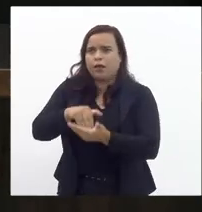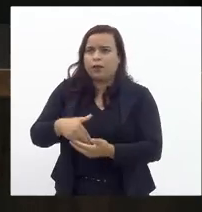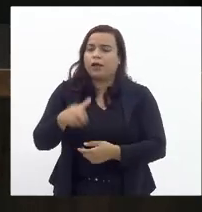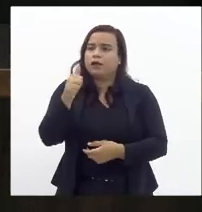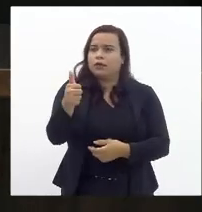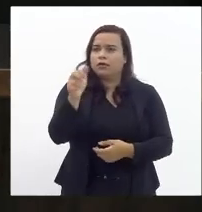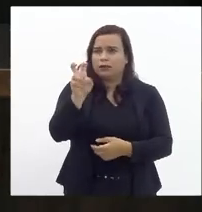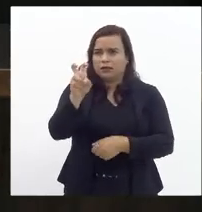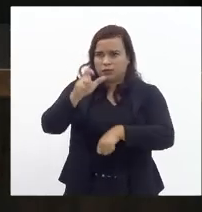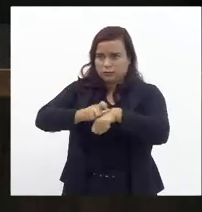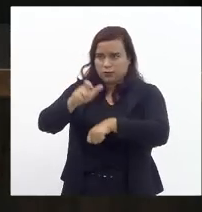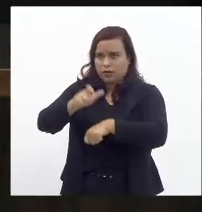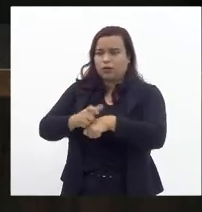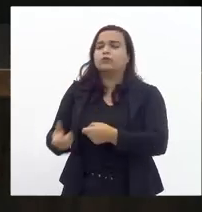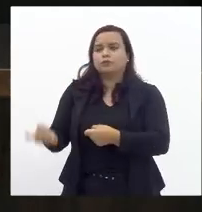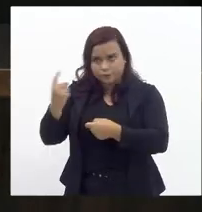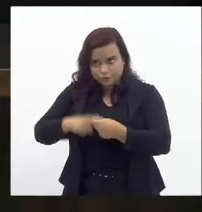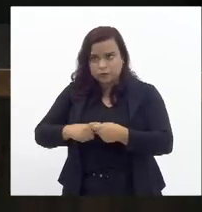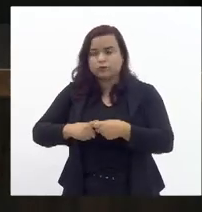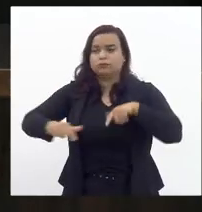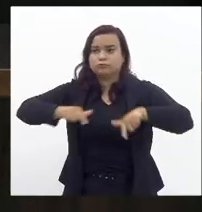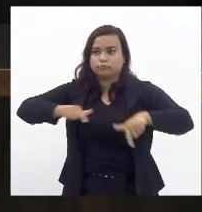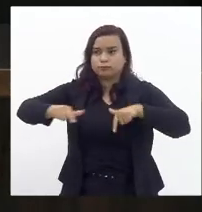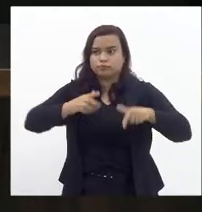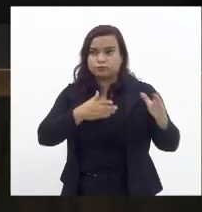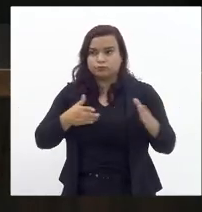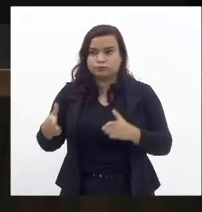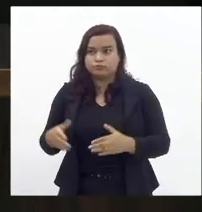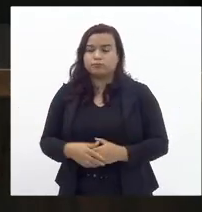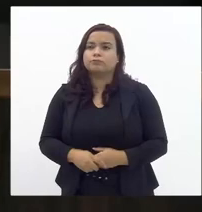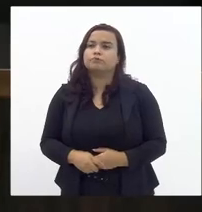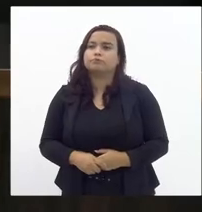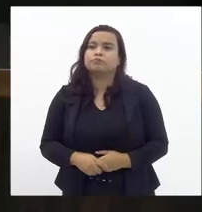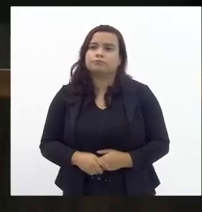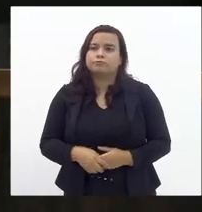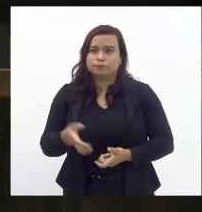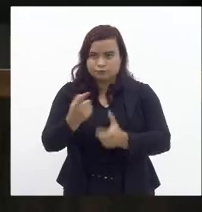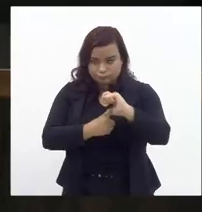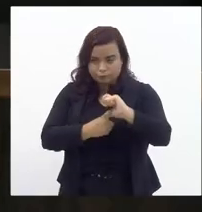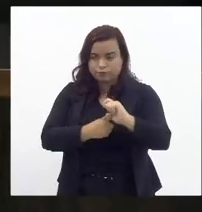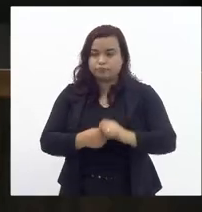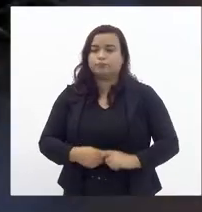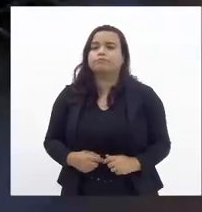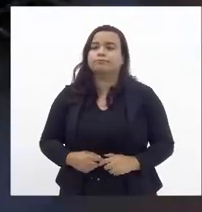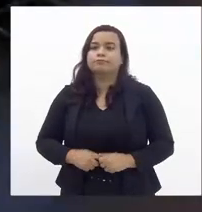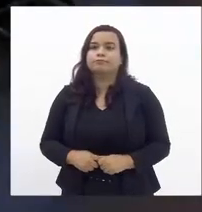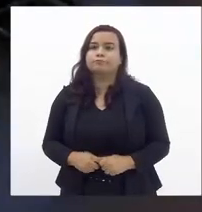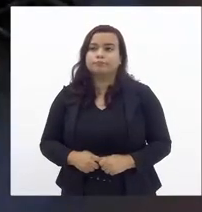horas, quando retornaremos com a ordem do dia. Está suspensa a sessão.